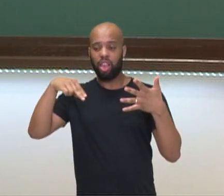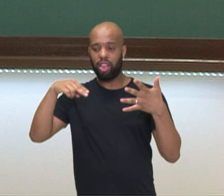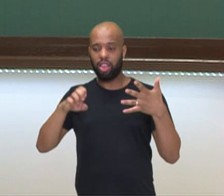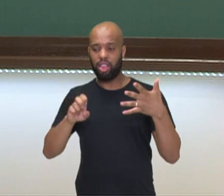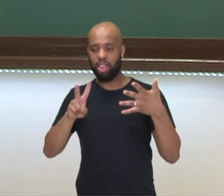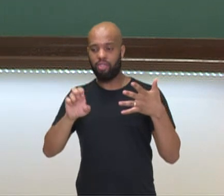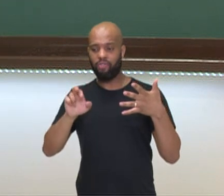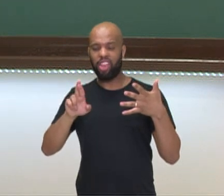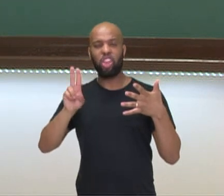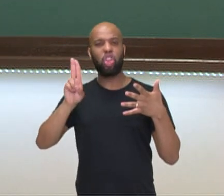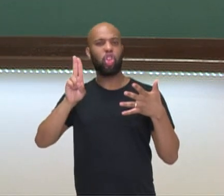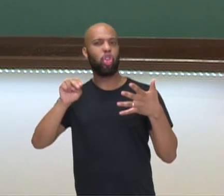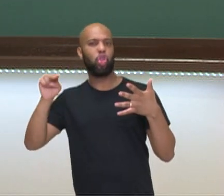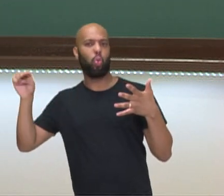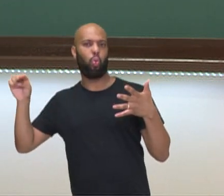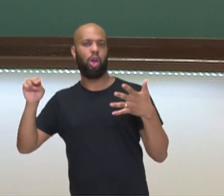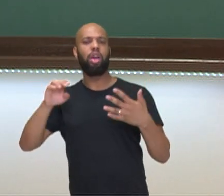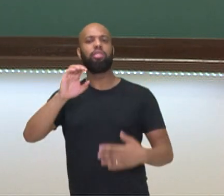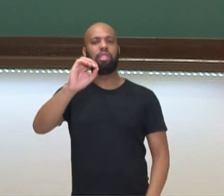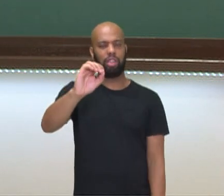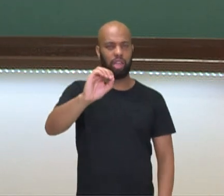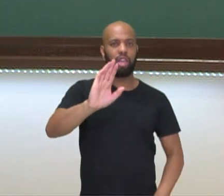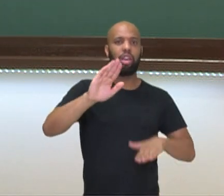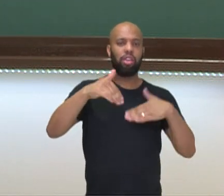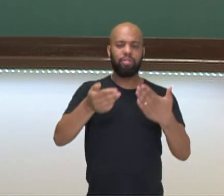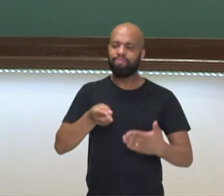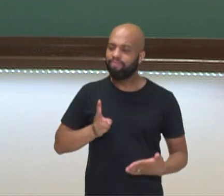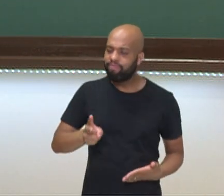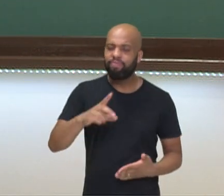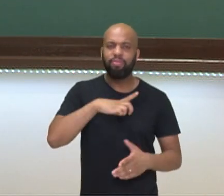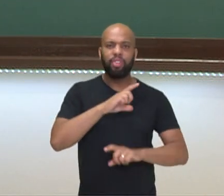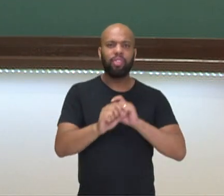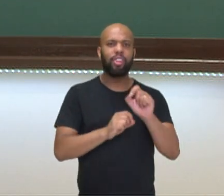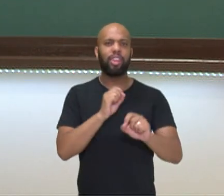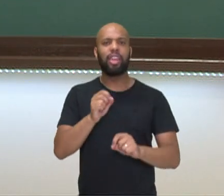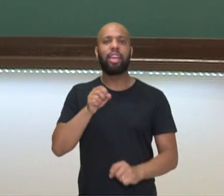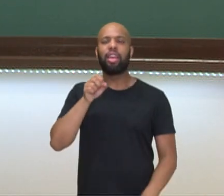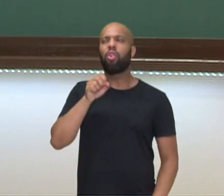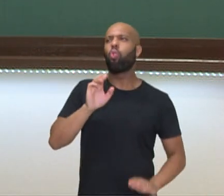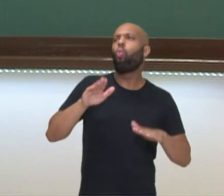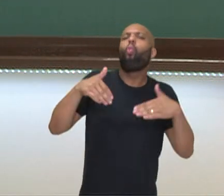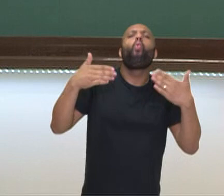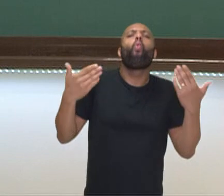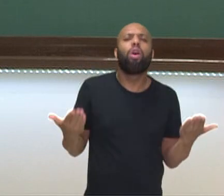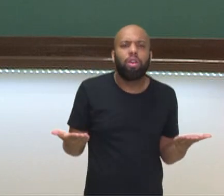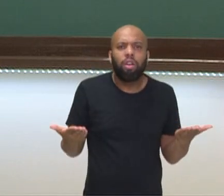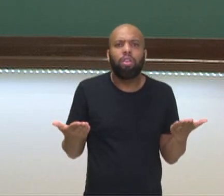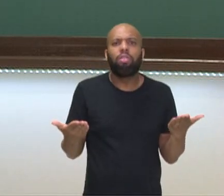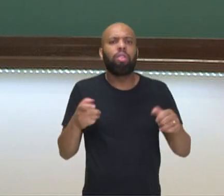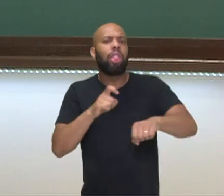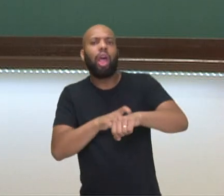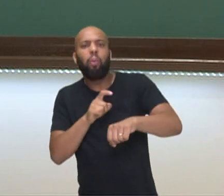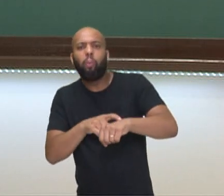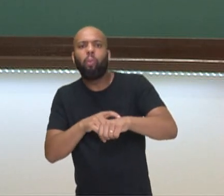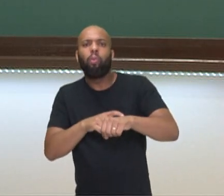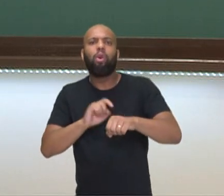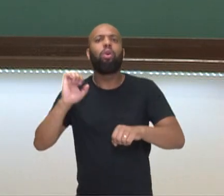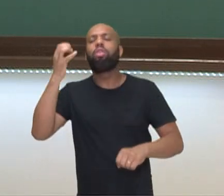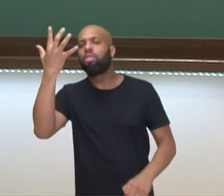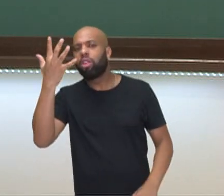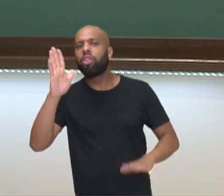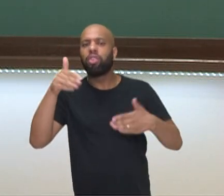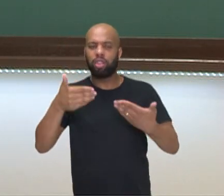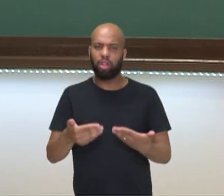0%. Então, sempre que nós tivermos a indicação de frequência de uma determinada ação, um advérbio de frequência